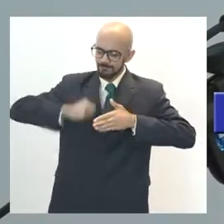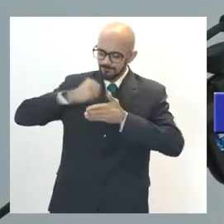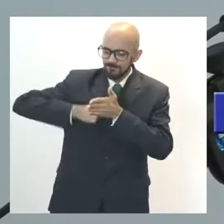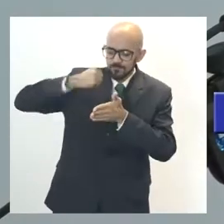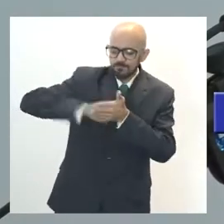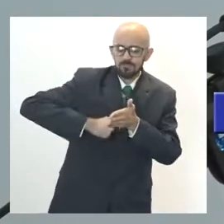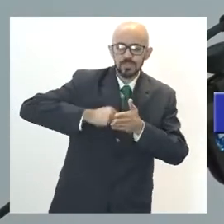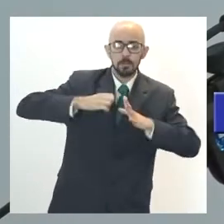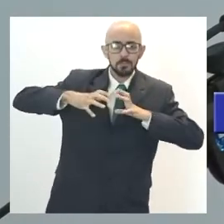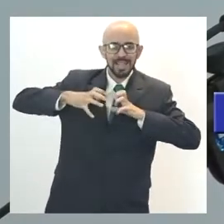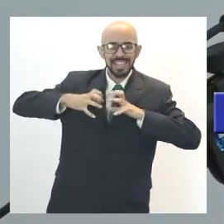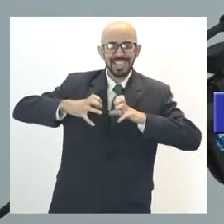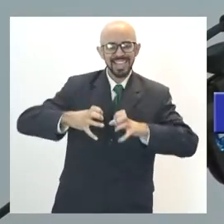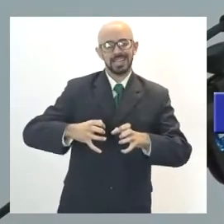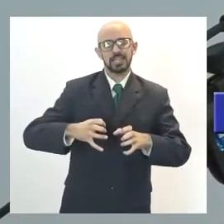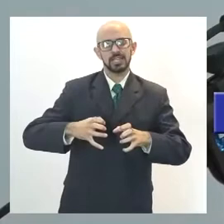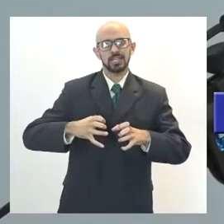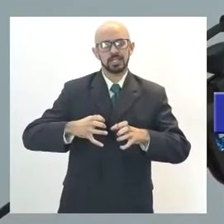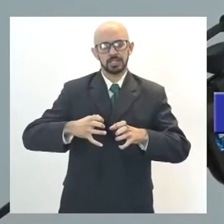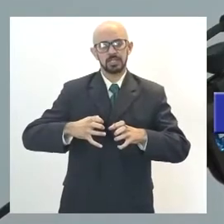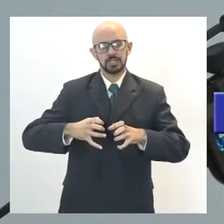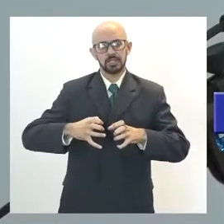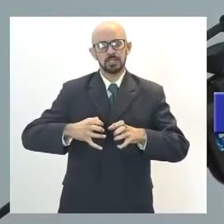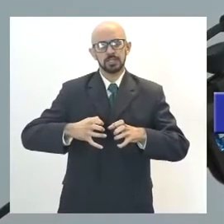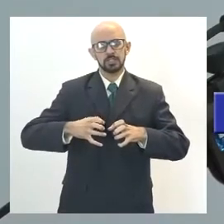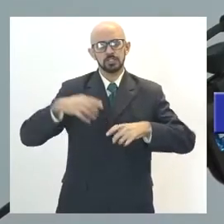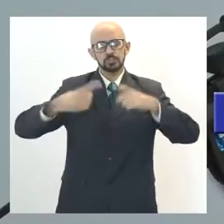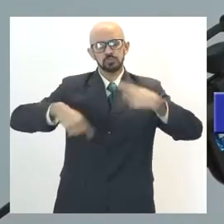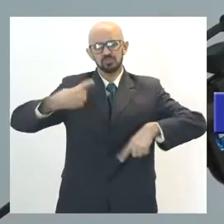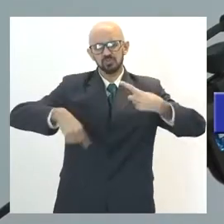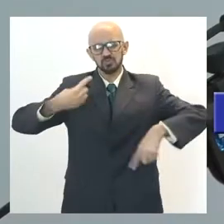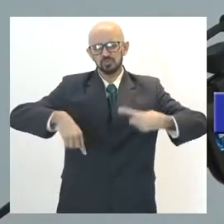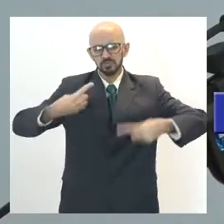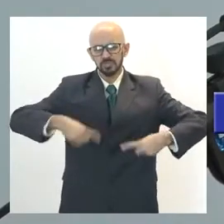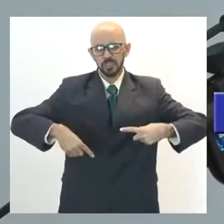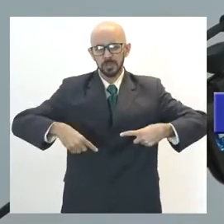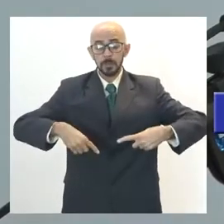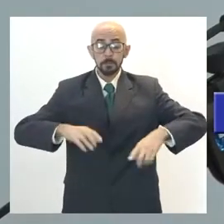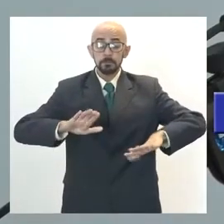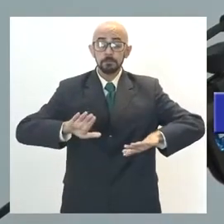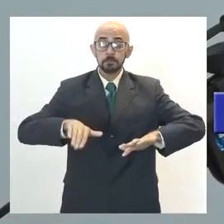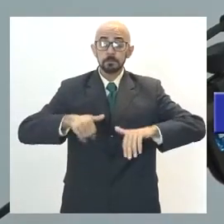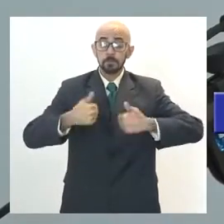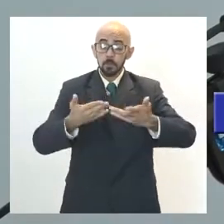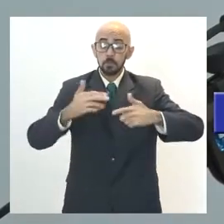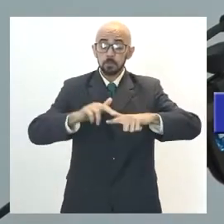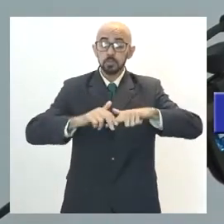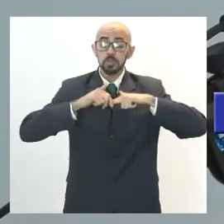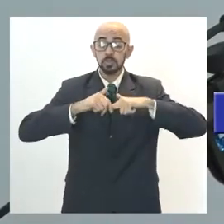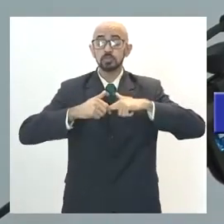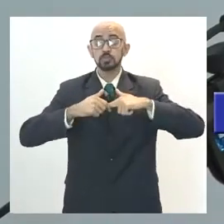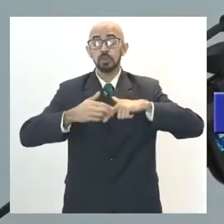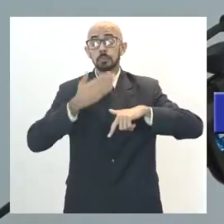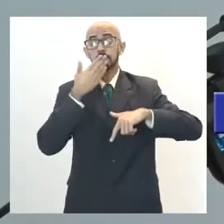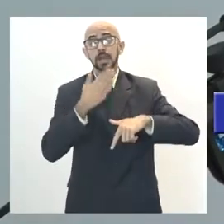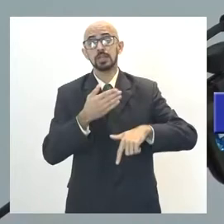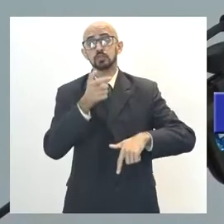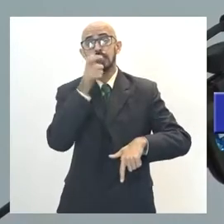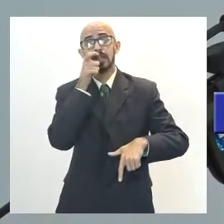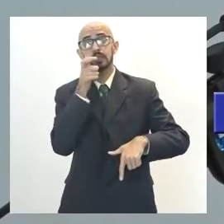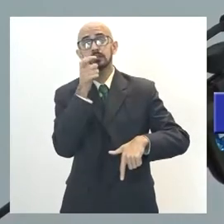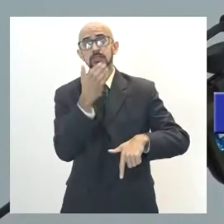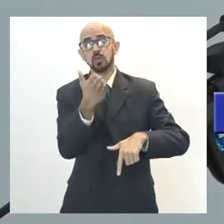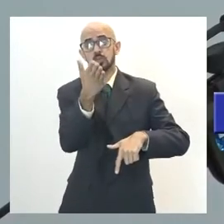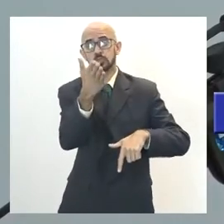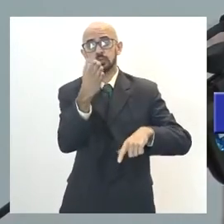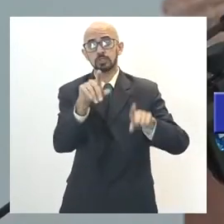guerra de narrativos é para isso e é por isso que eu chamo atenção dos Servidores o que